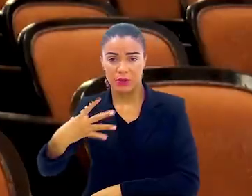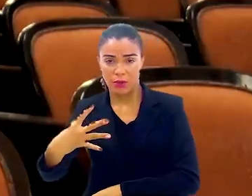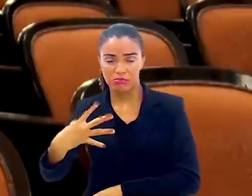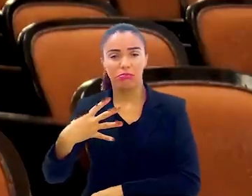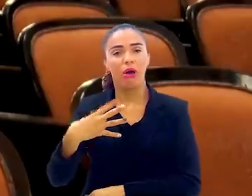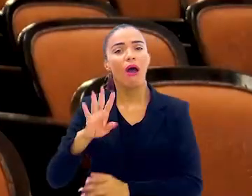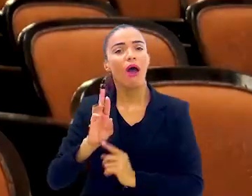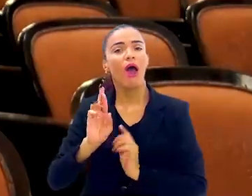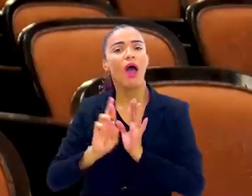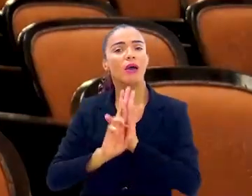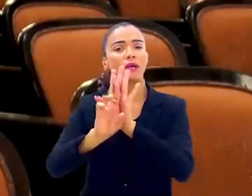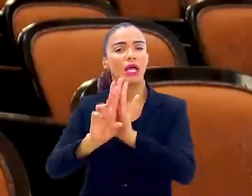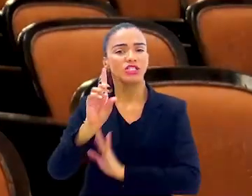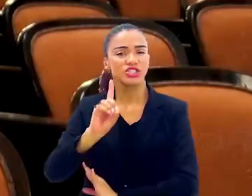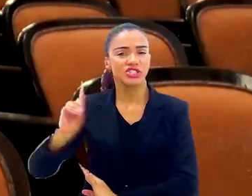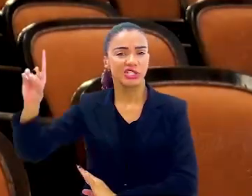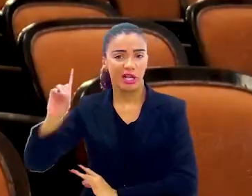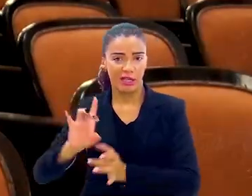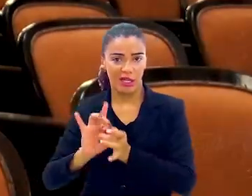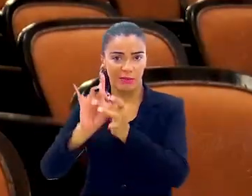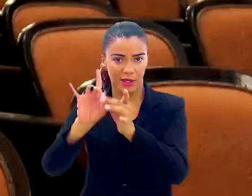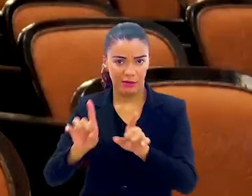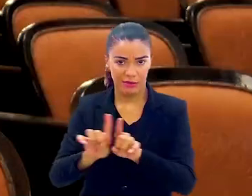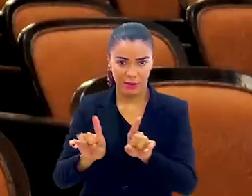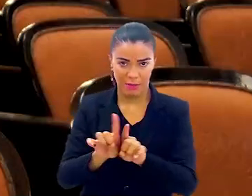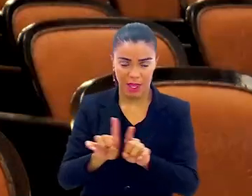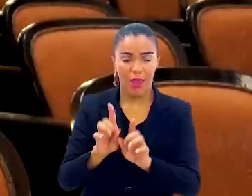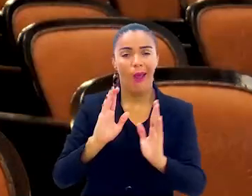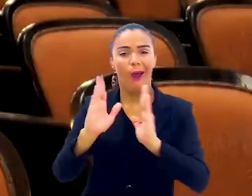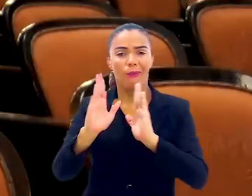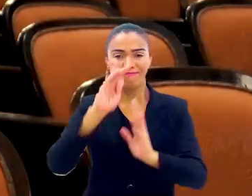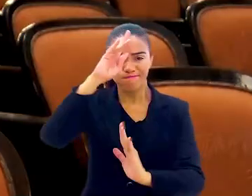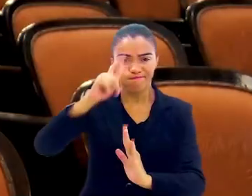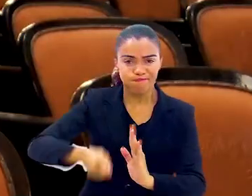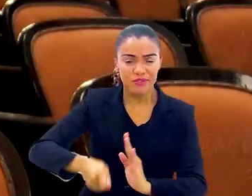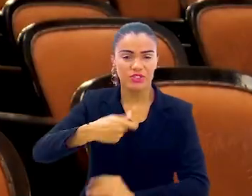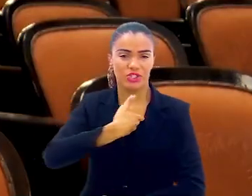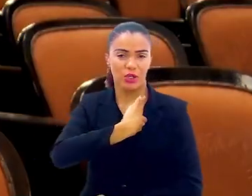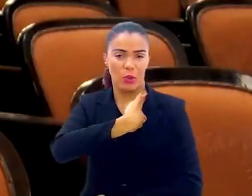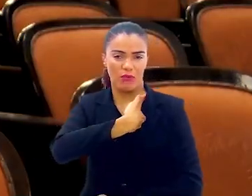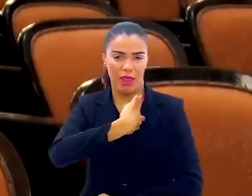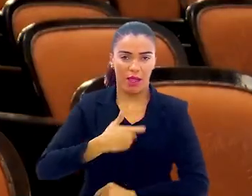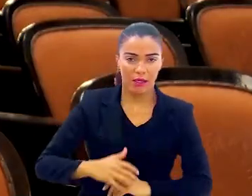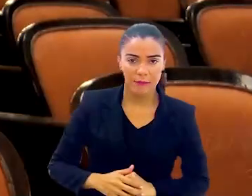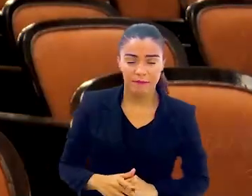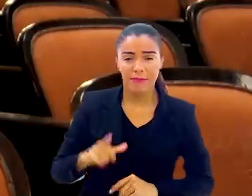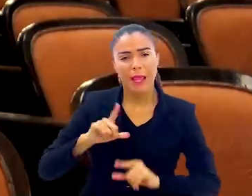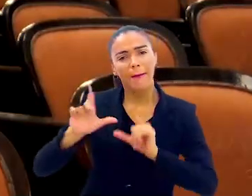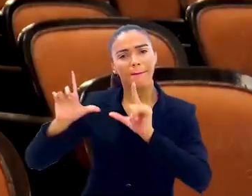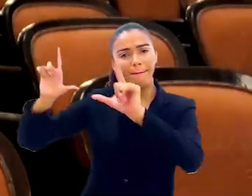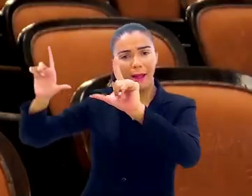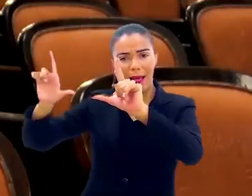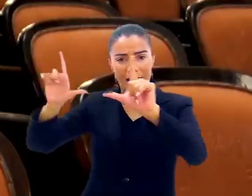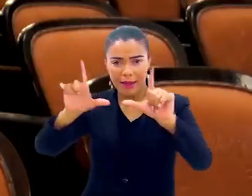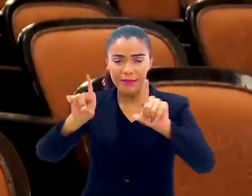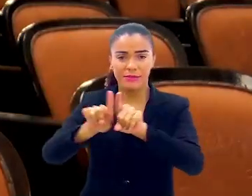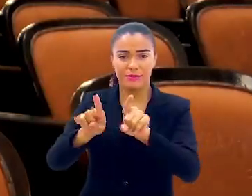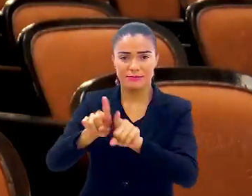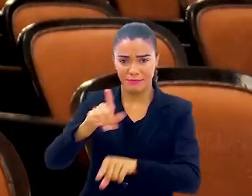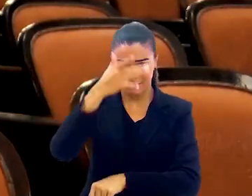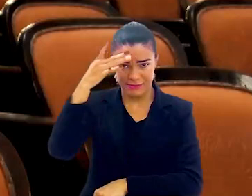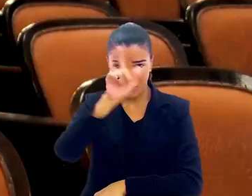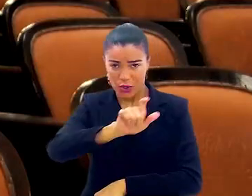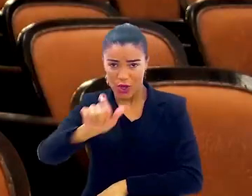1964, representando a direita liberal e os opositores ao regime do governo Getúlio Vargas, principalmente. E também nós temos placas de